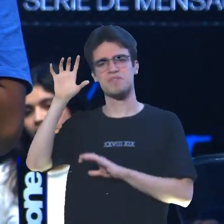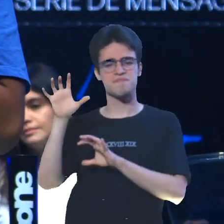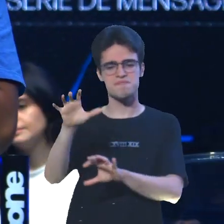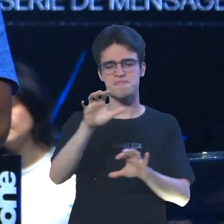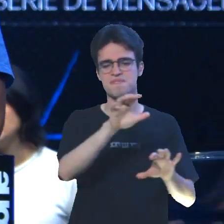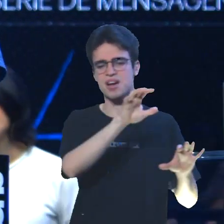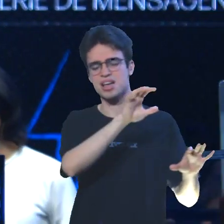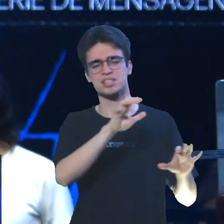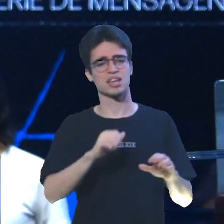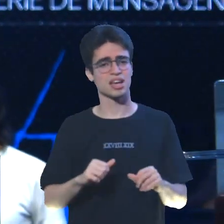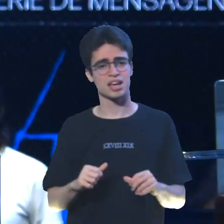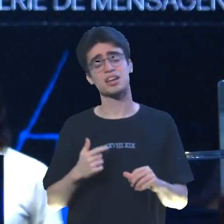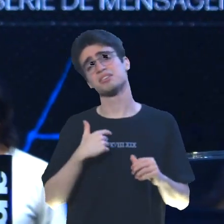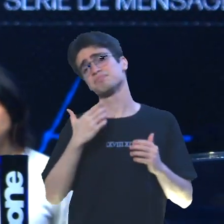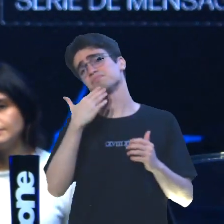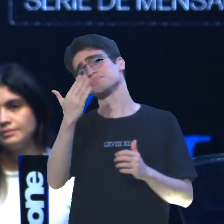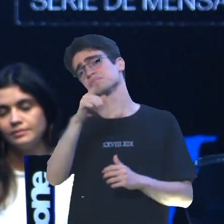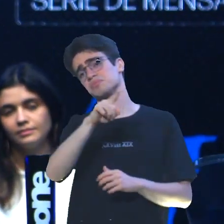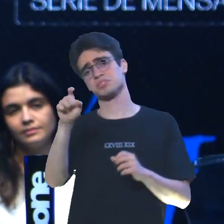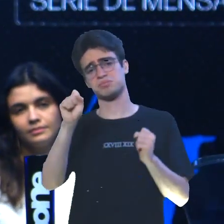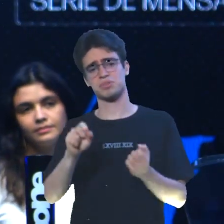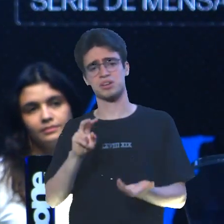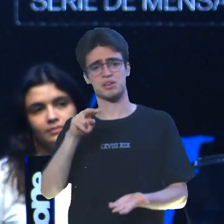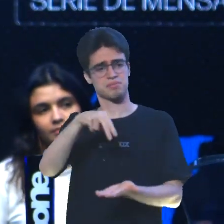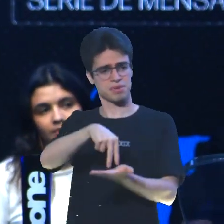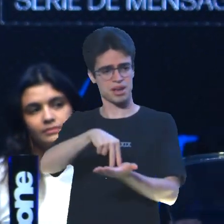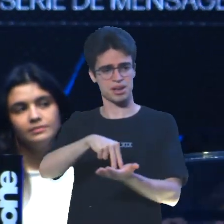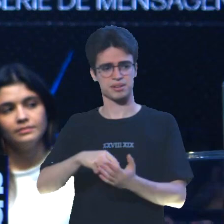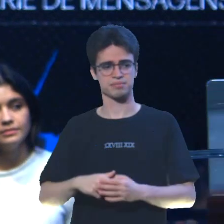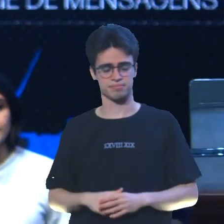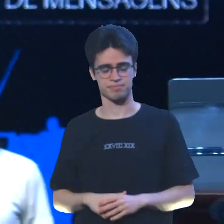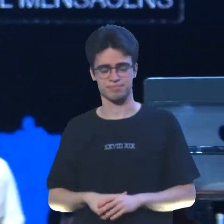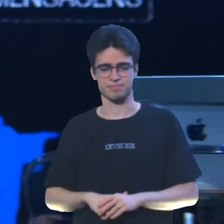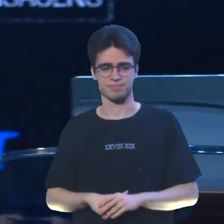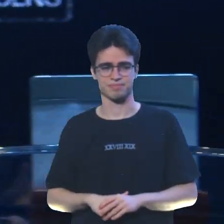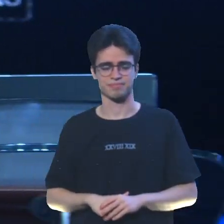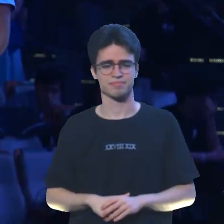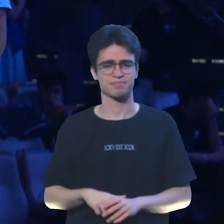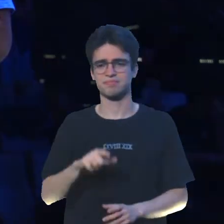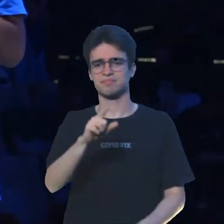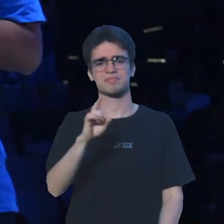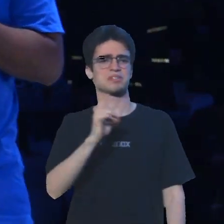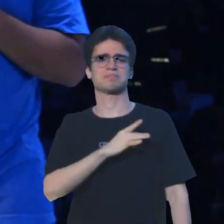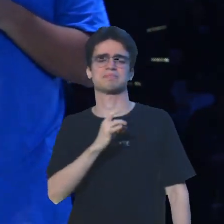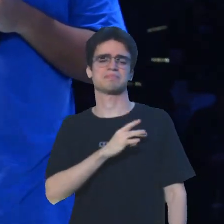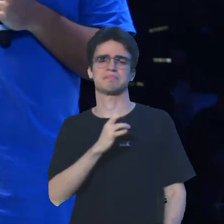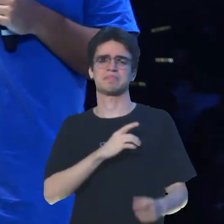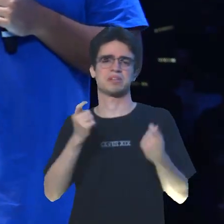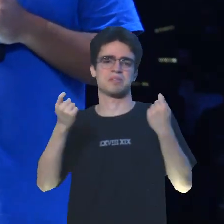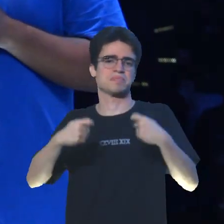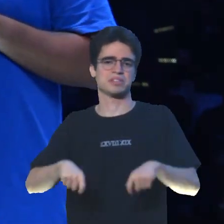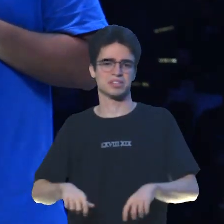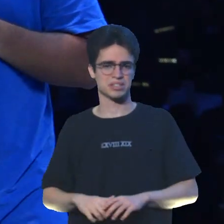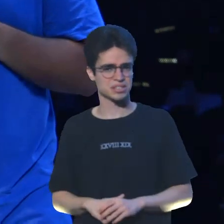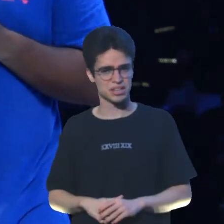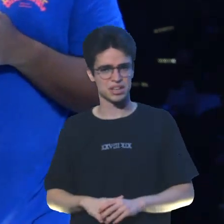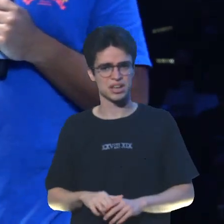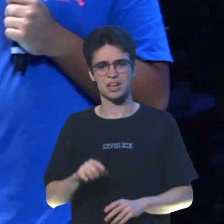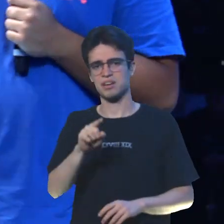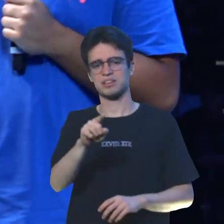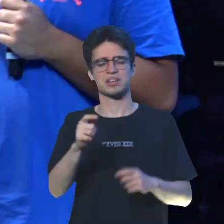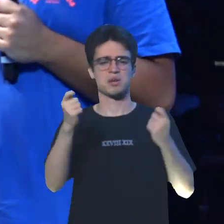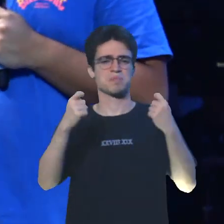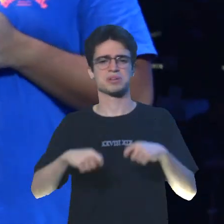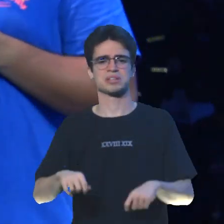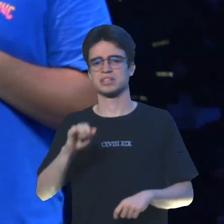vida, queria que você ficasse de pé no seu lugar, sem medo de se constranger, sem medo